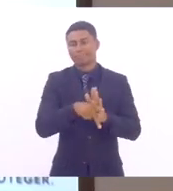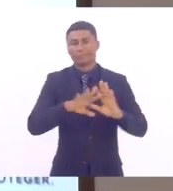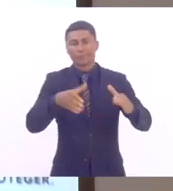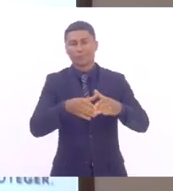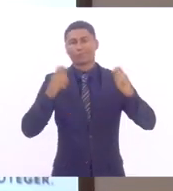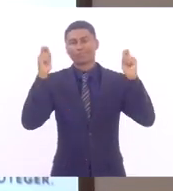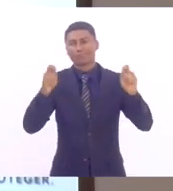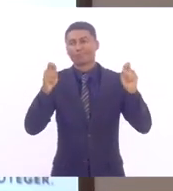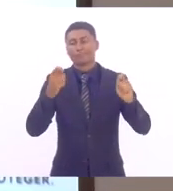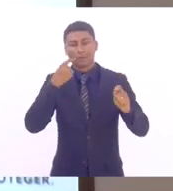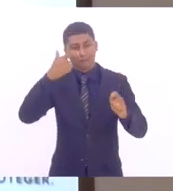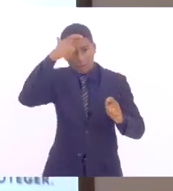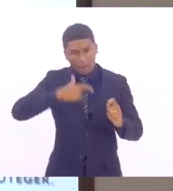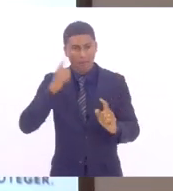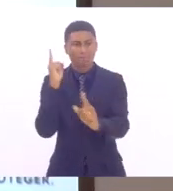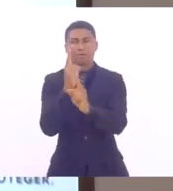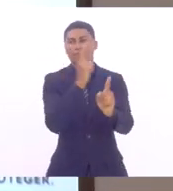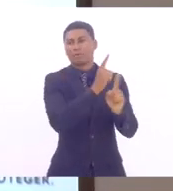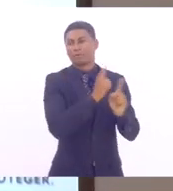uma boa parte.